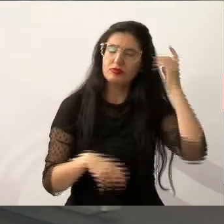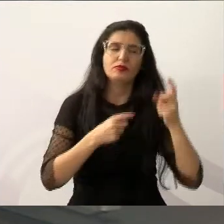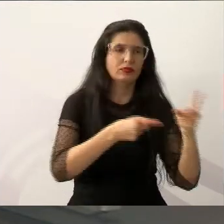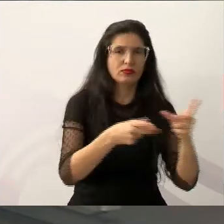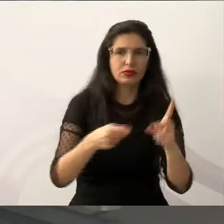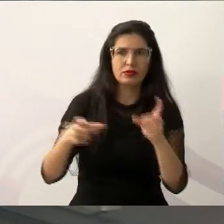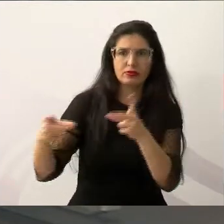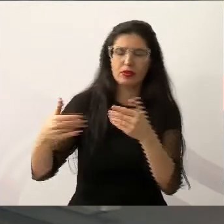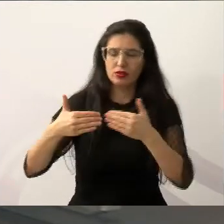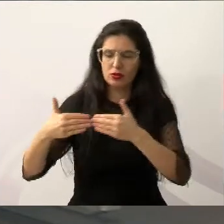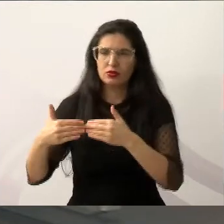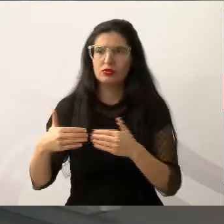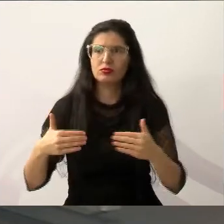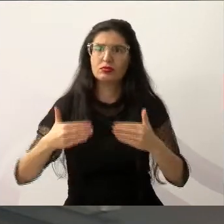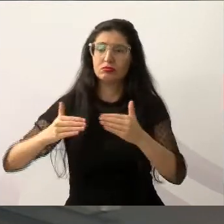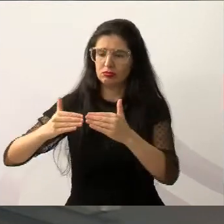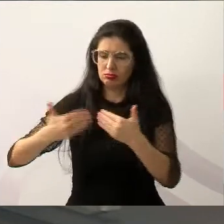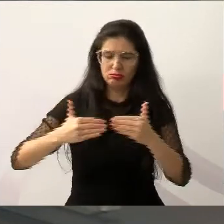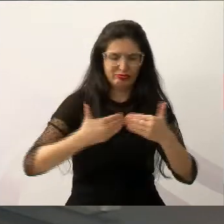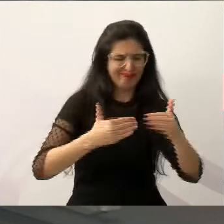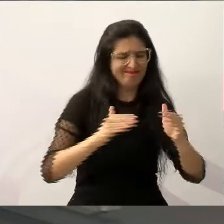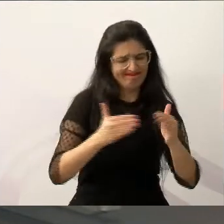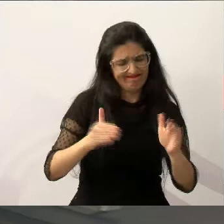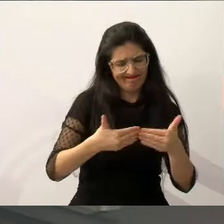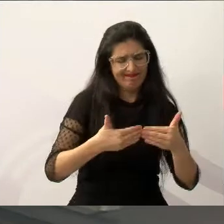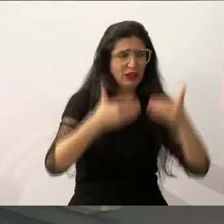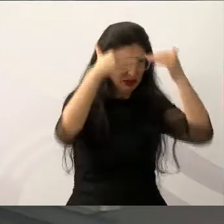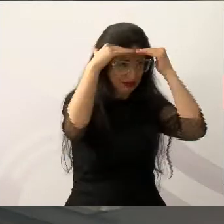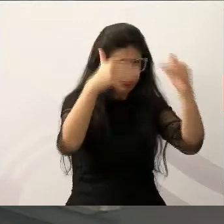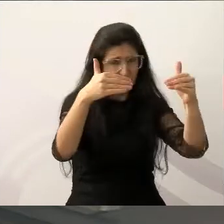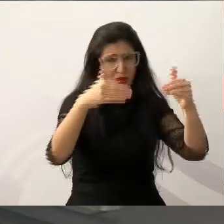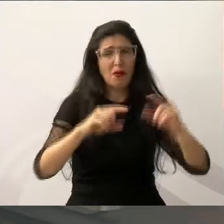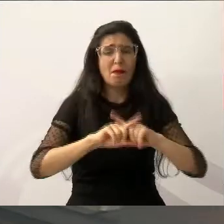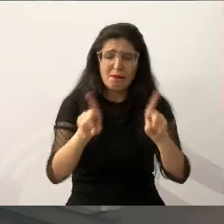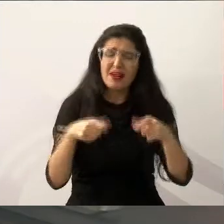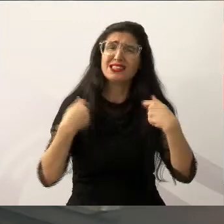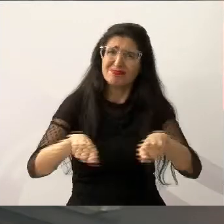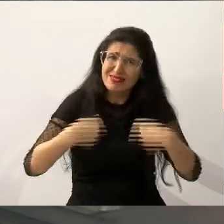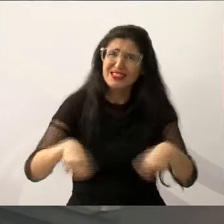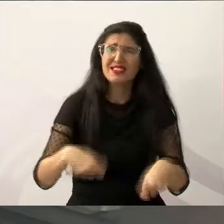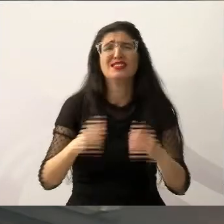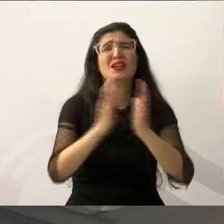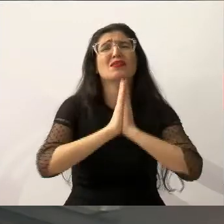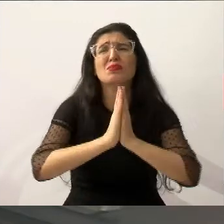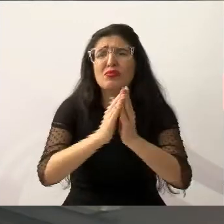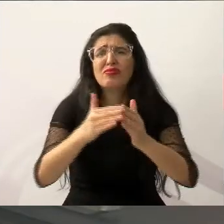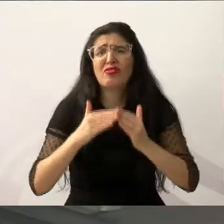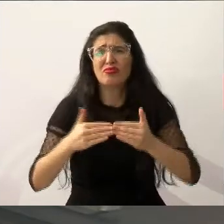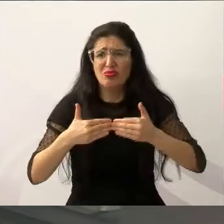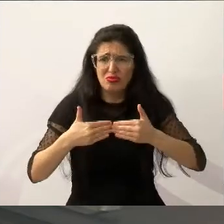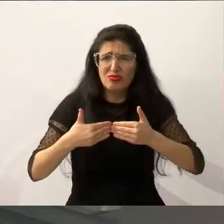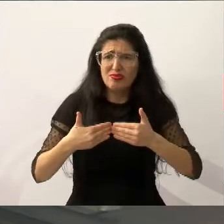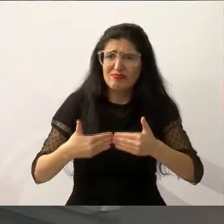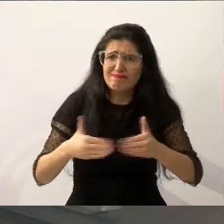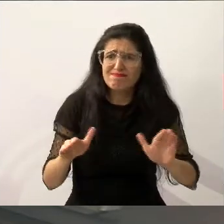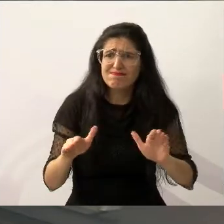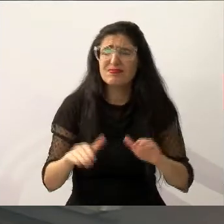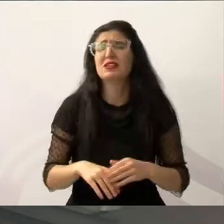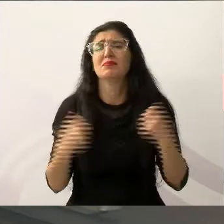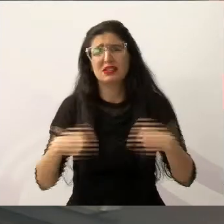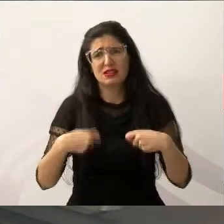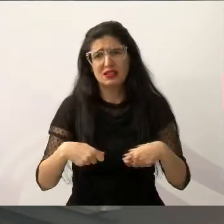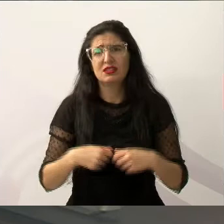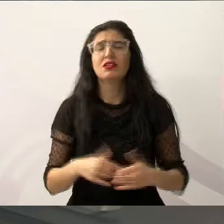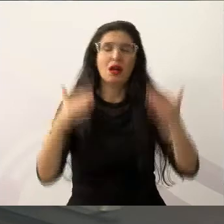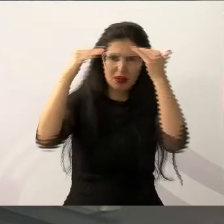já respeitaram o isolamento e agora precisam voltar a trabalhar. De que forma? Seguindo as normativas